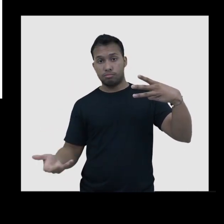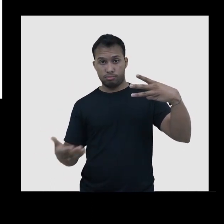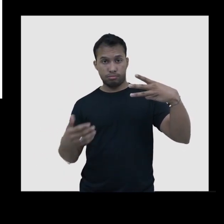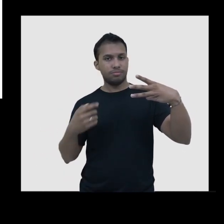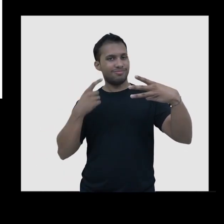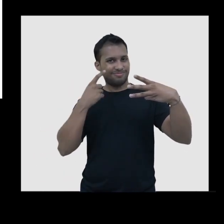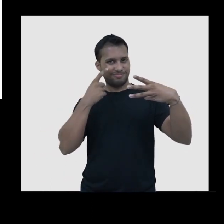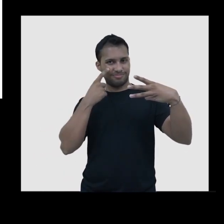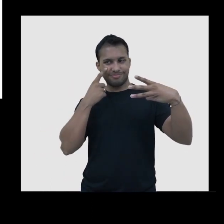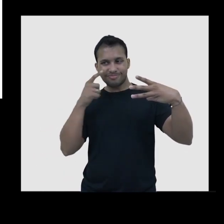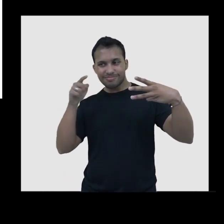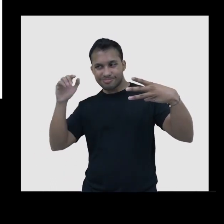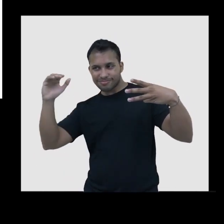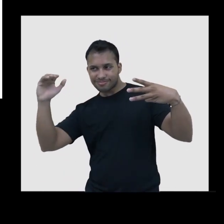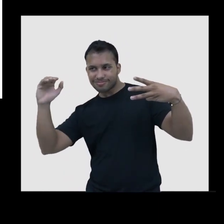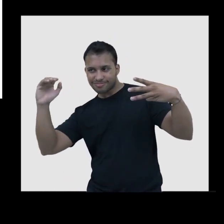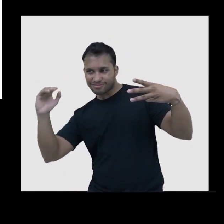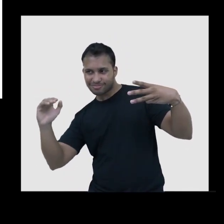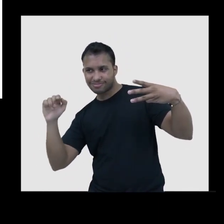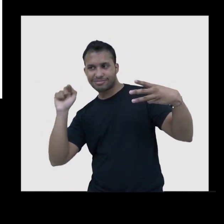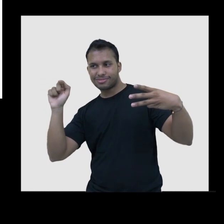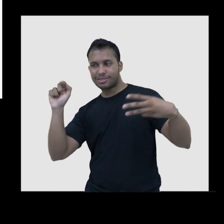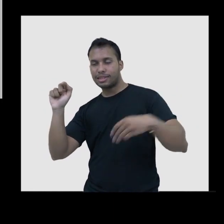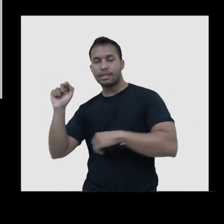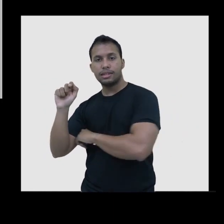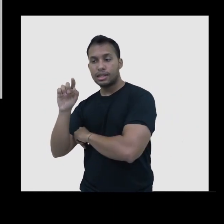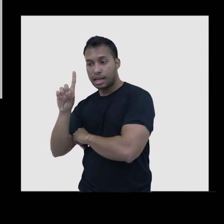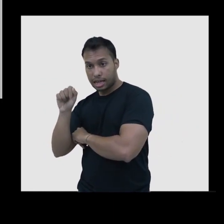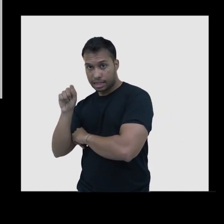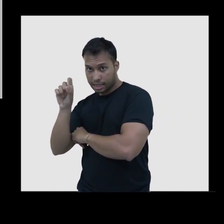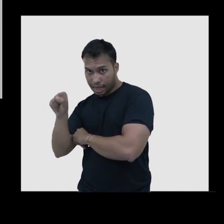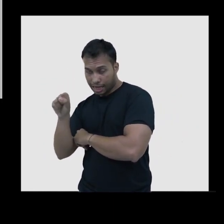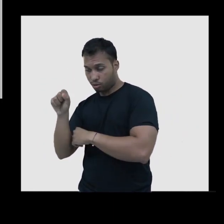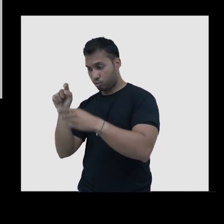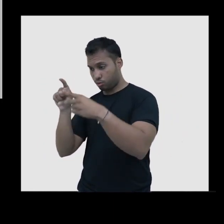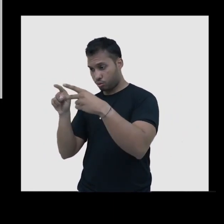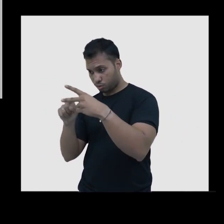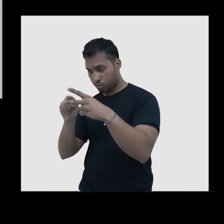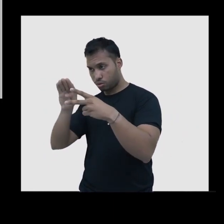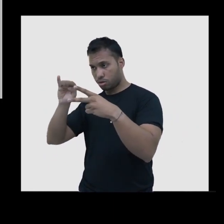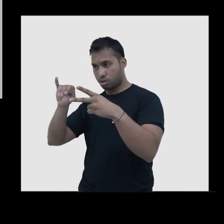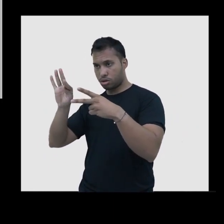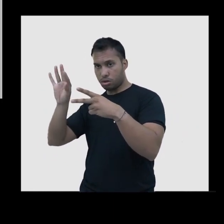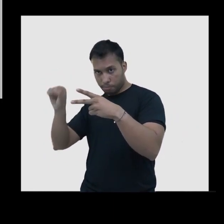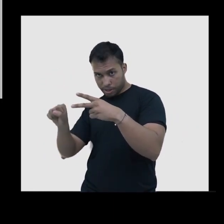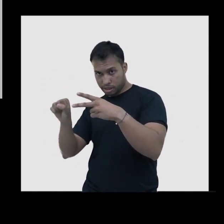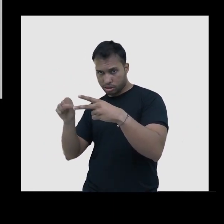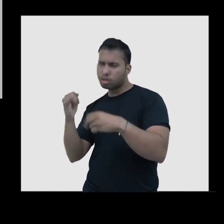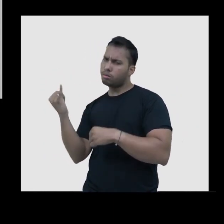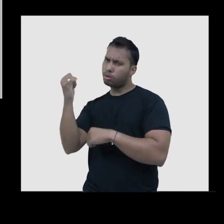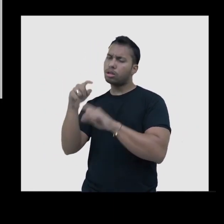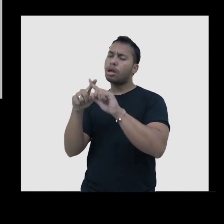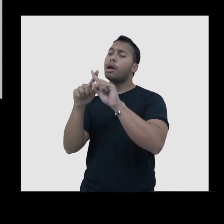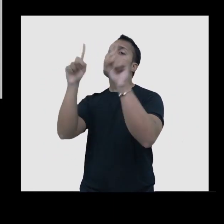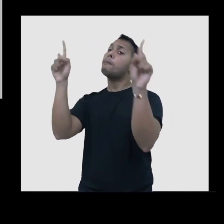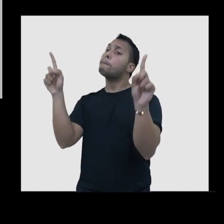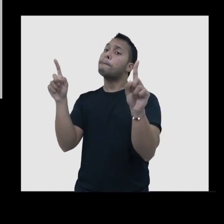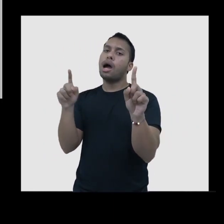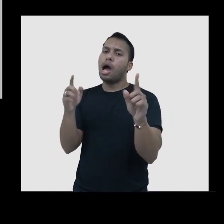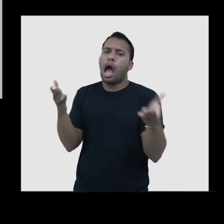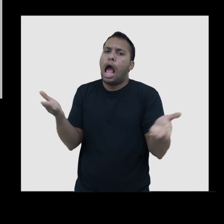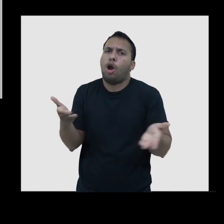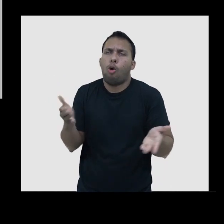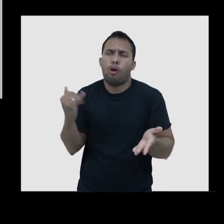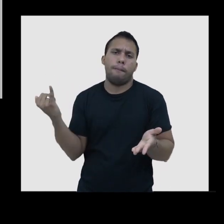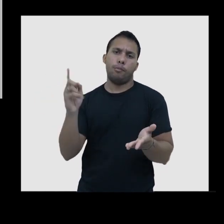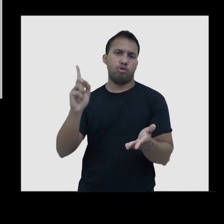quadro. Esses 2 valores intermediários aqui, taxa de dados e a taxa de bits, eles também são importantes, mas a